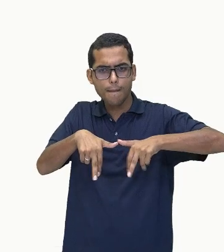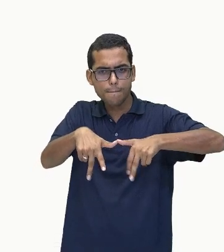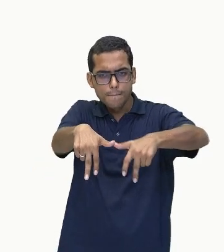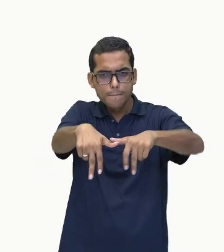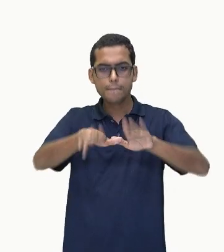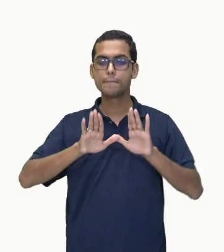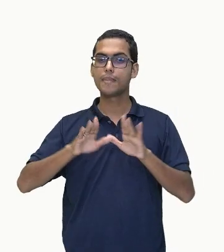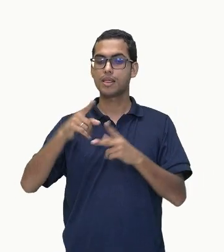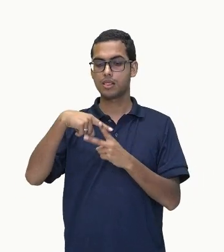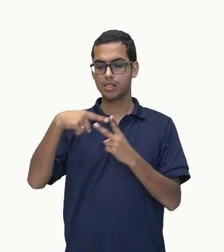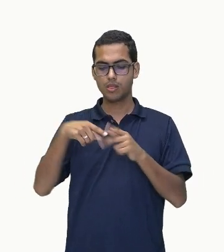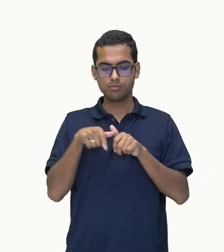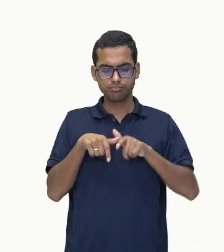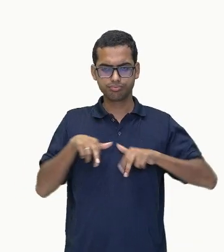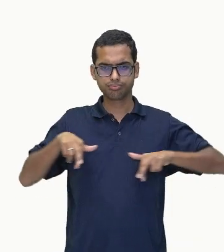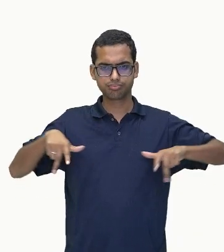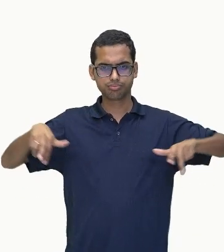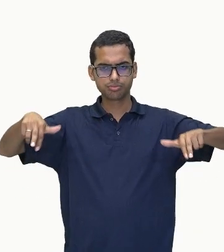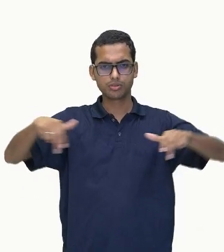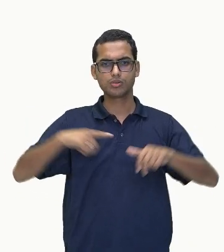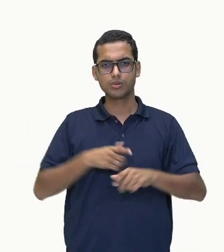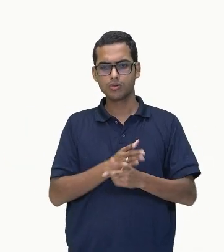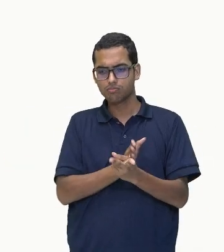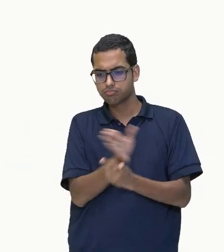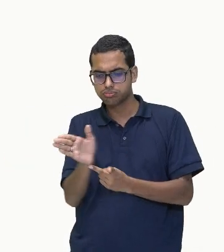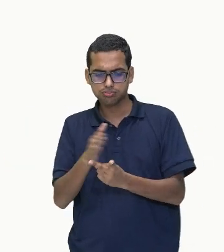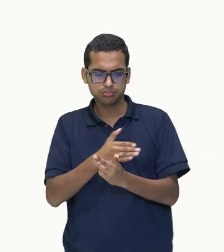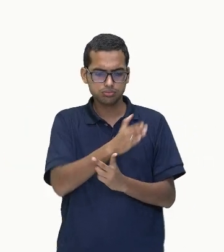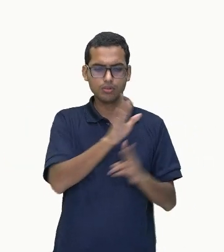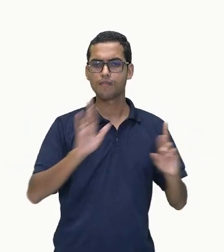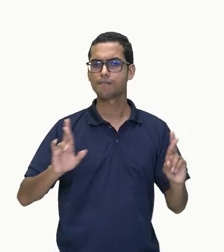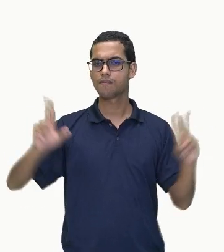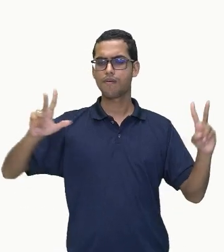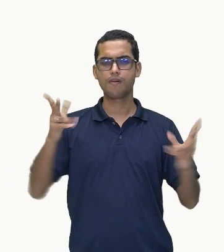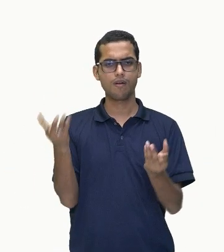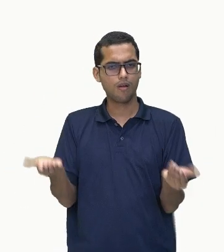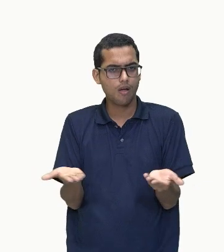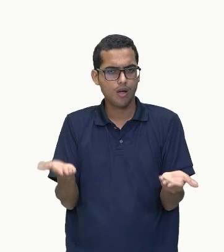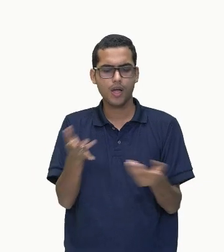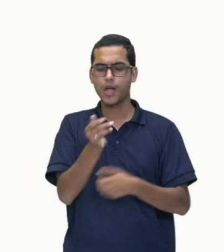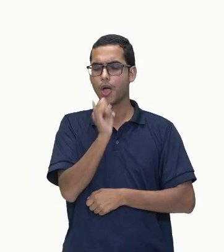não entenderem. Cada uma fez um trajeto diferente. Por exemplo,